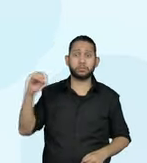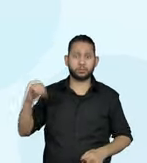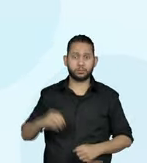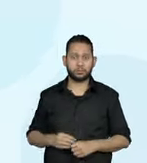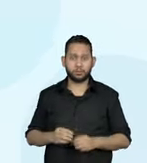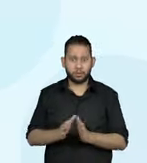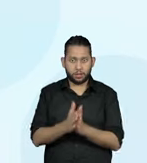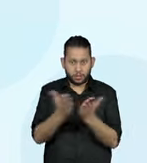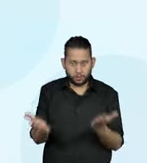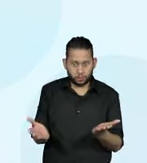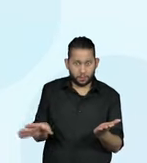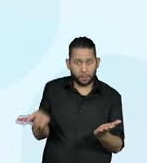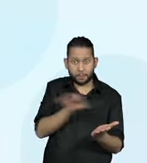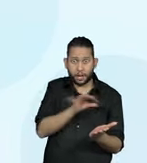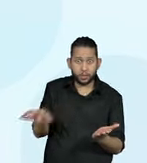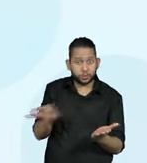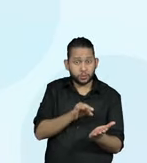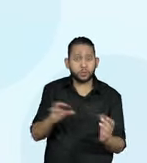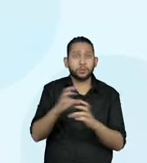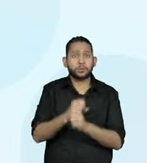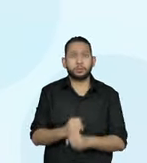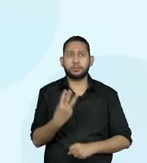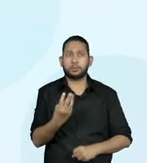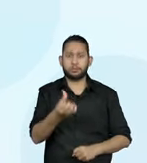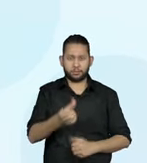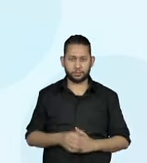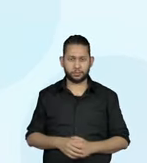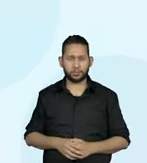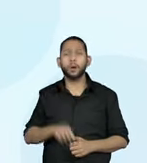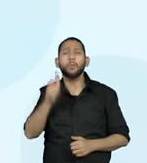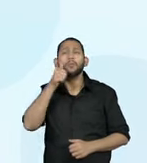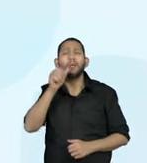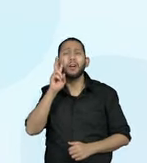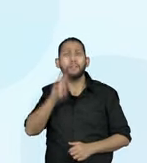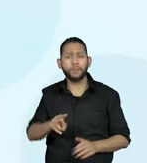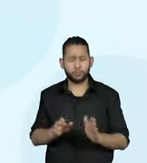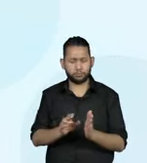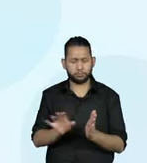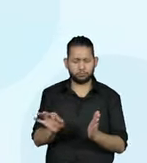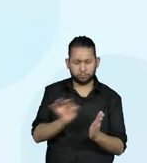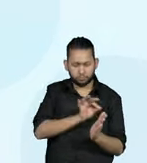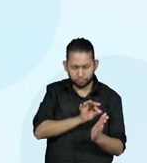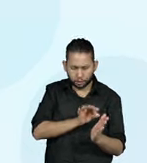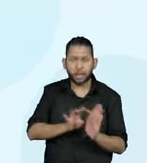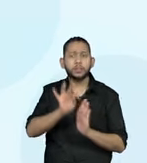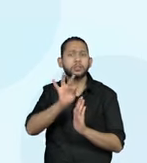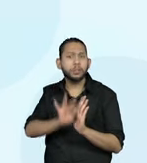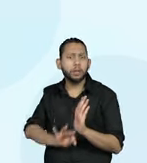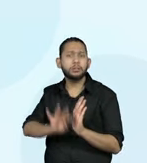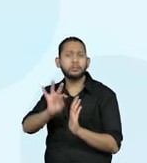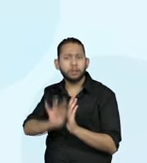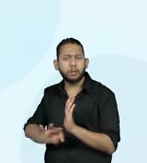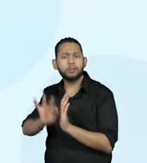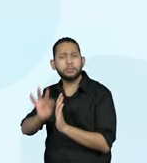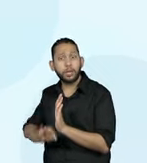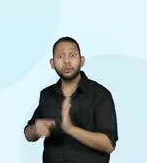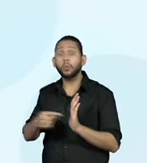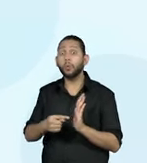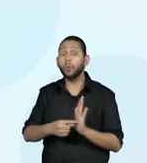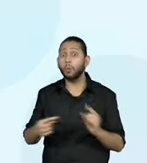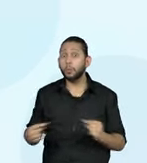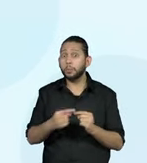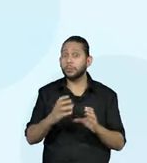páginas. Isabel observou que a história é contada em 32 delas, cada uma